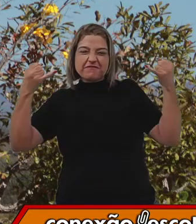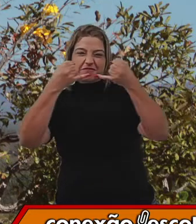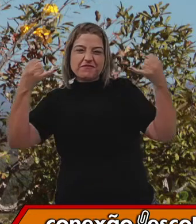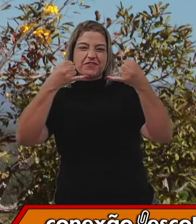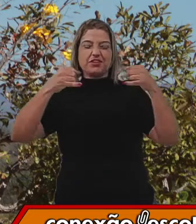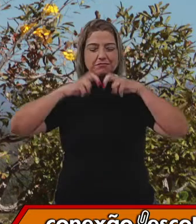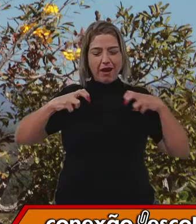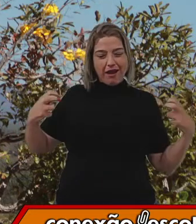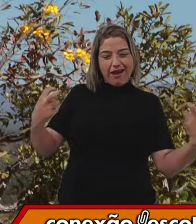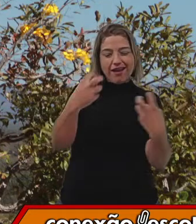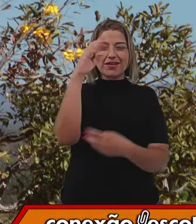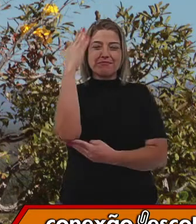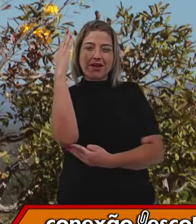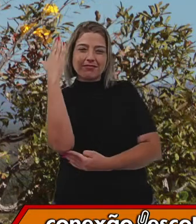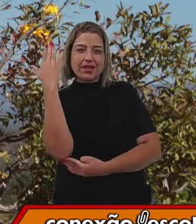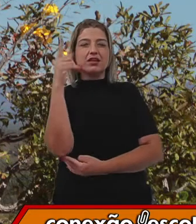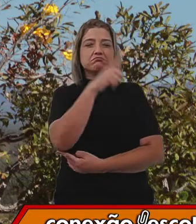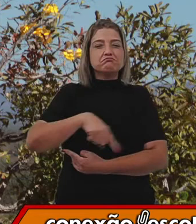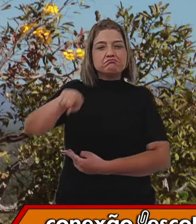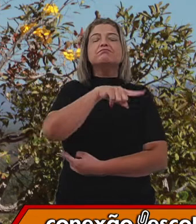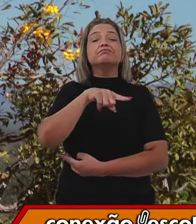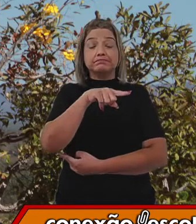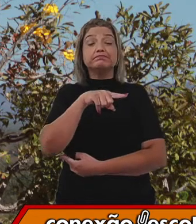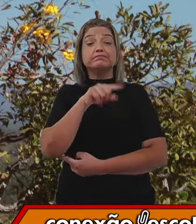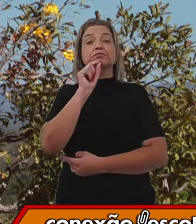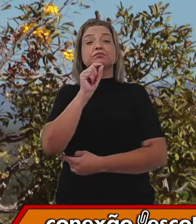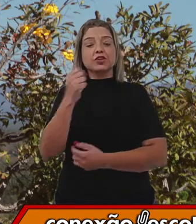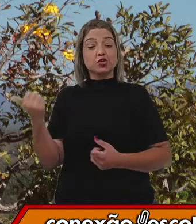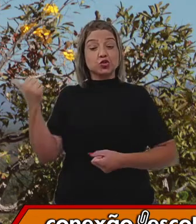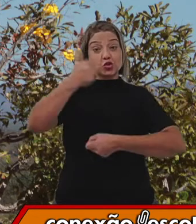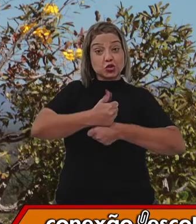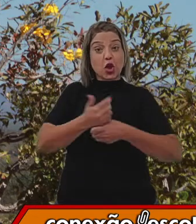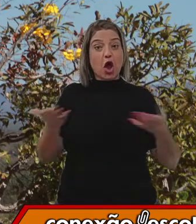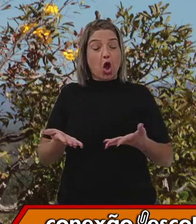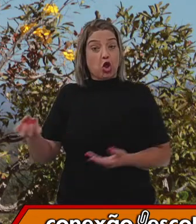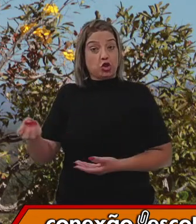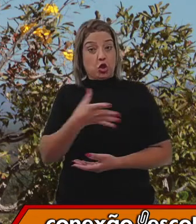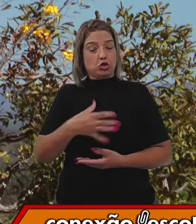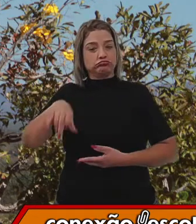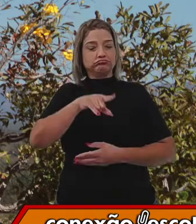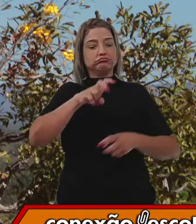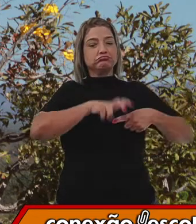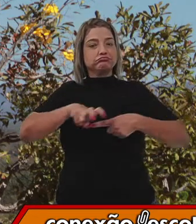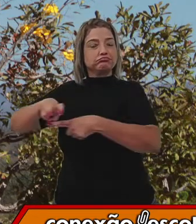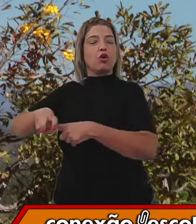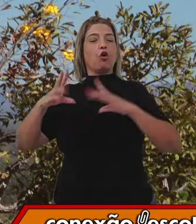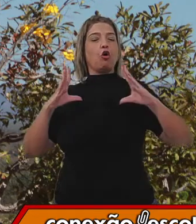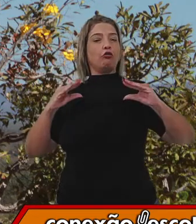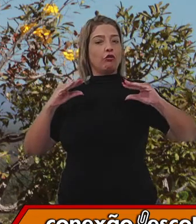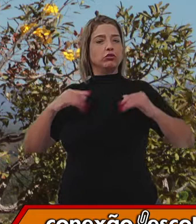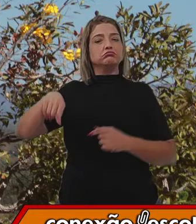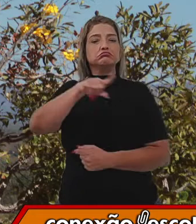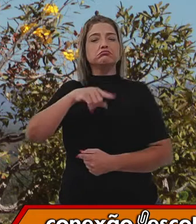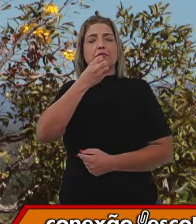madeira, estruturas conhecidas como pauleiras, deram lugar a assentos confortáveis. Local com